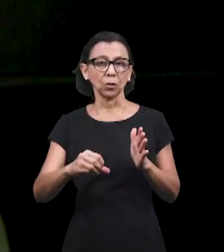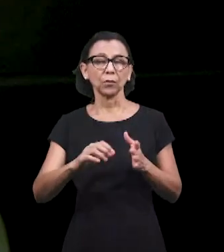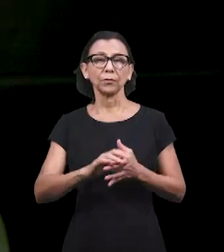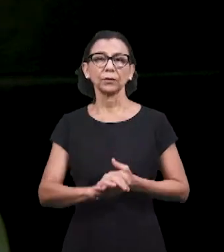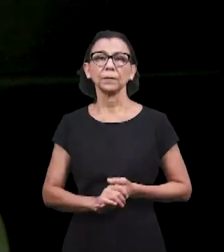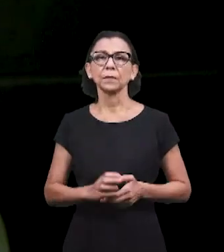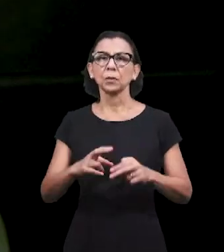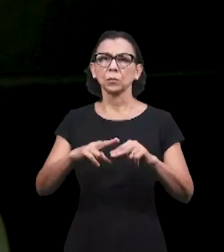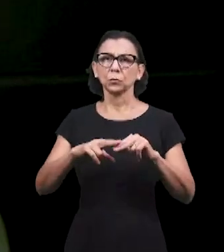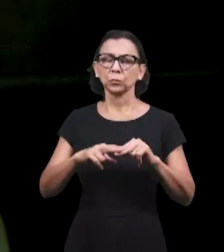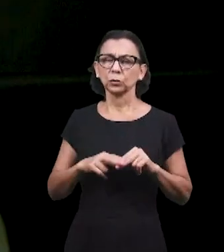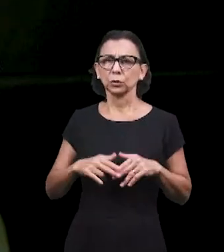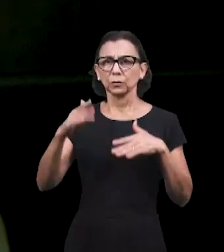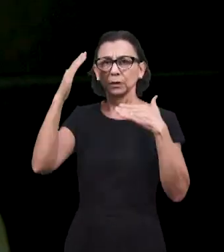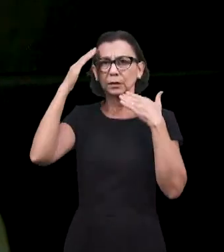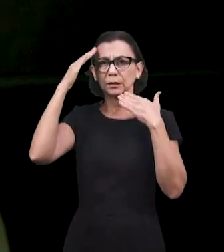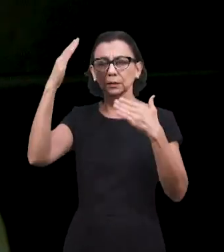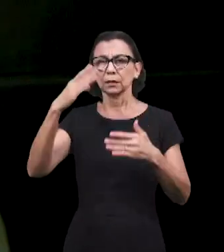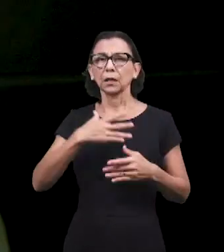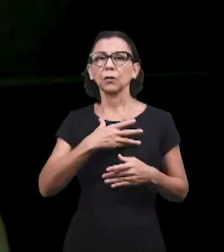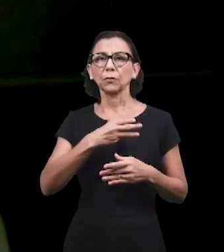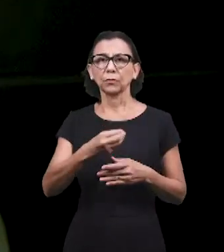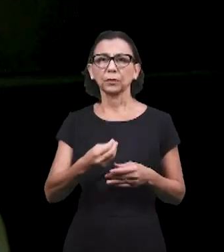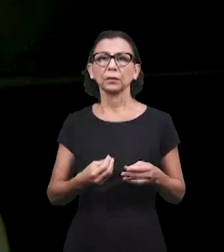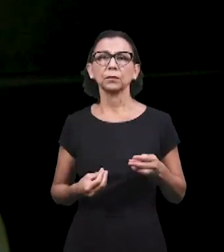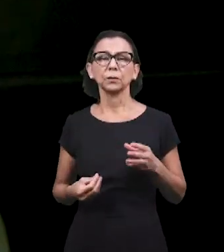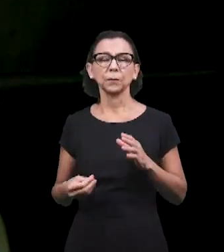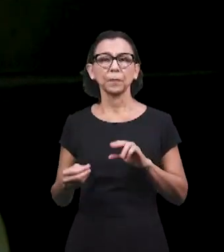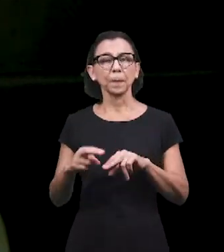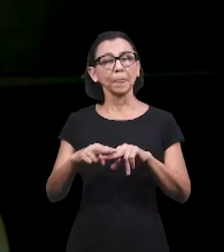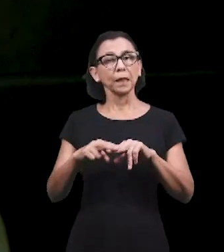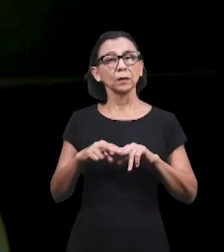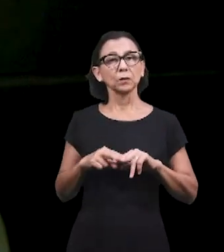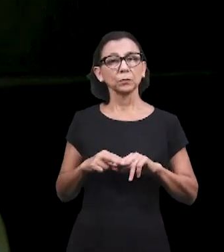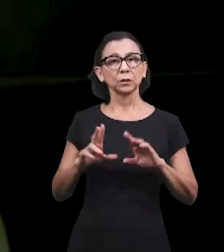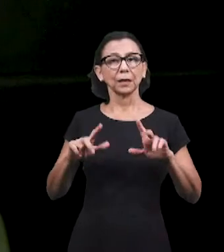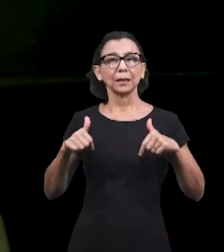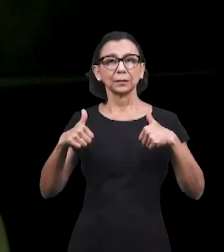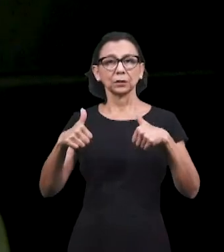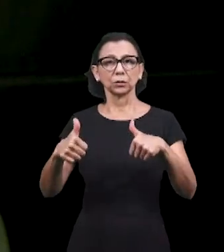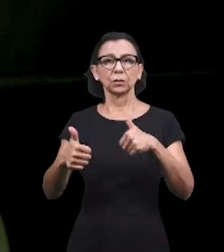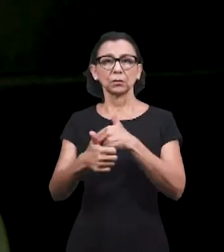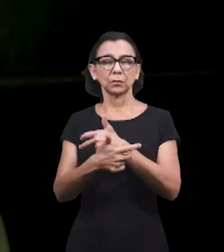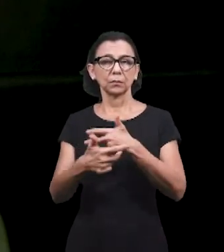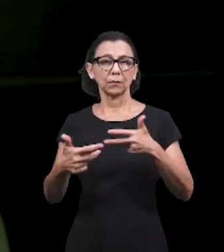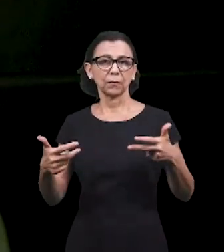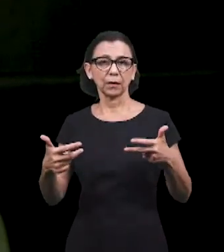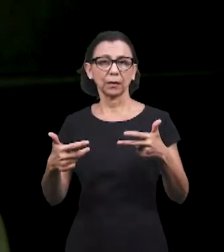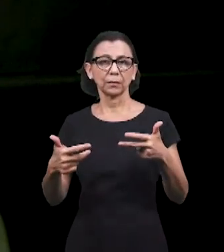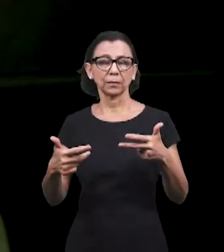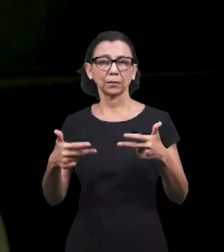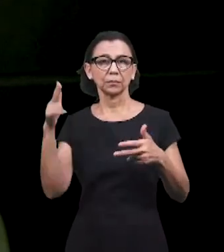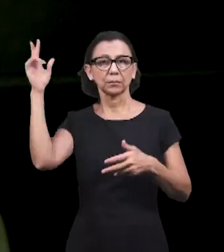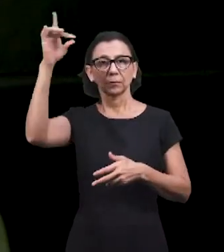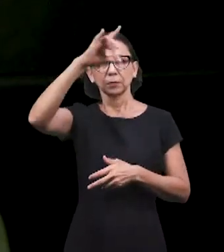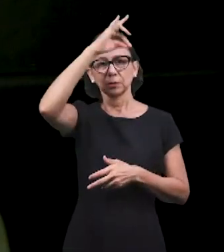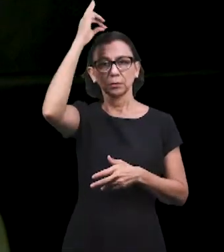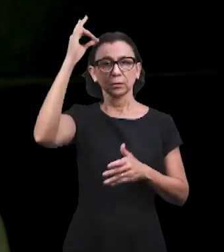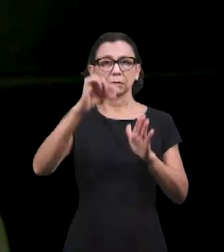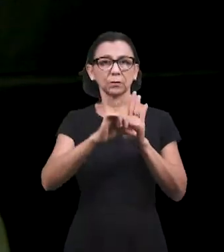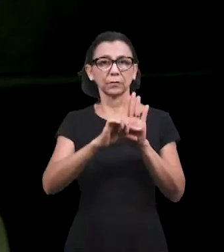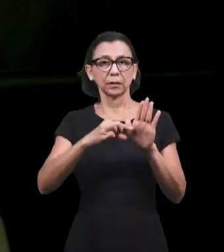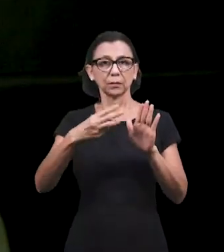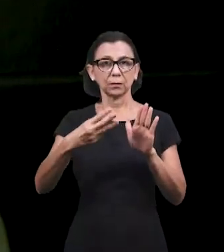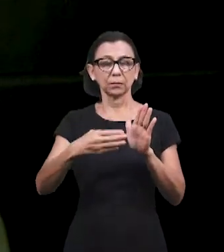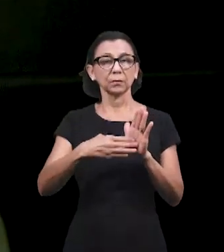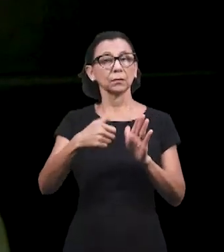da gratidão ao Filho. E os motivos expostos aqui, as ações expostas aqui pelo Espírito Santo, do verso 3